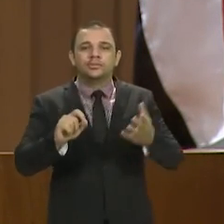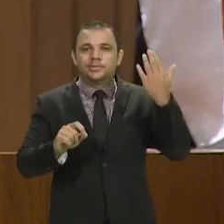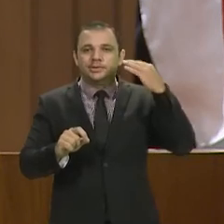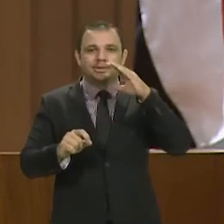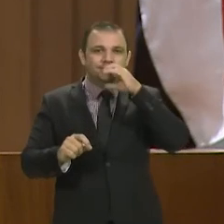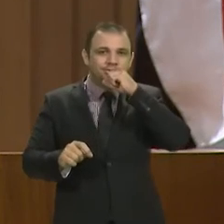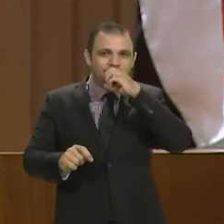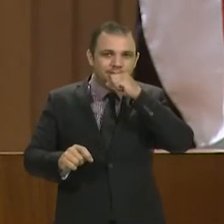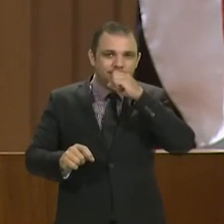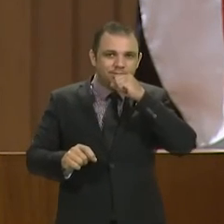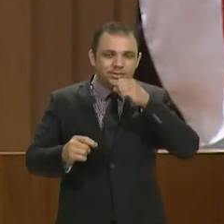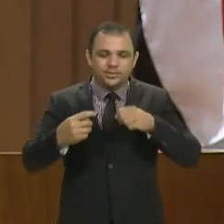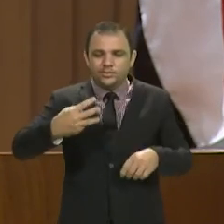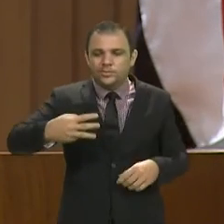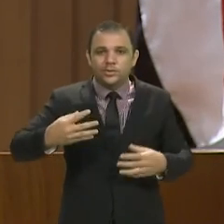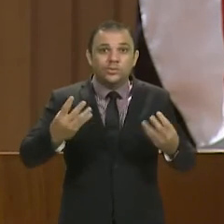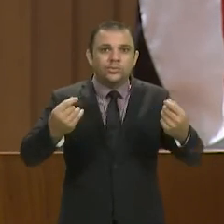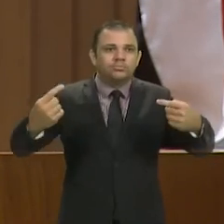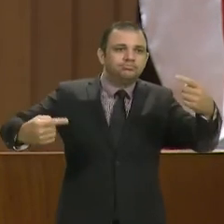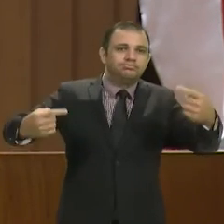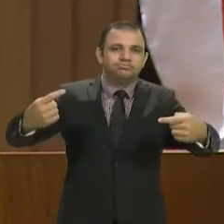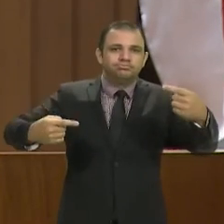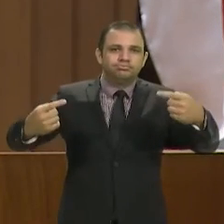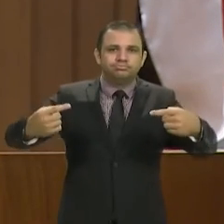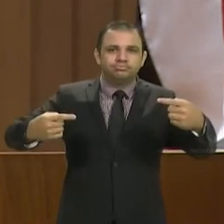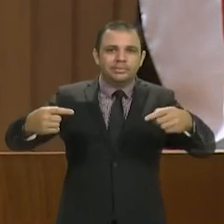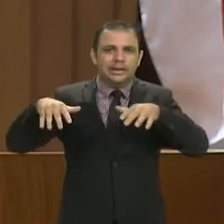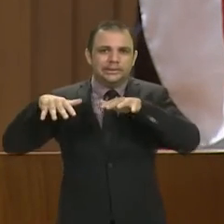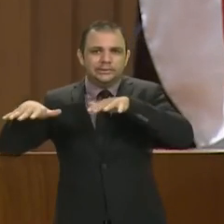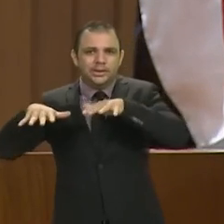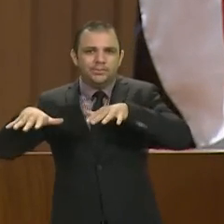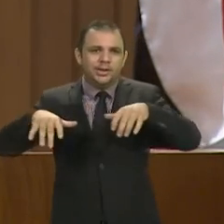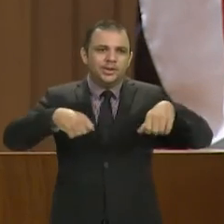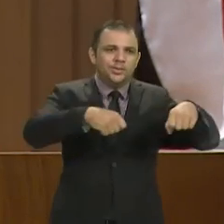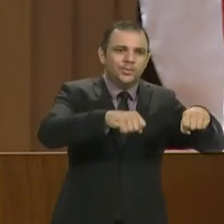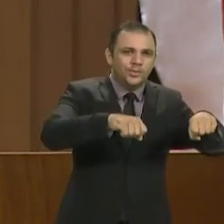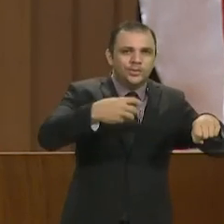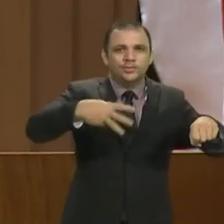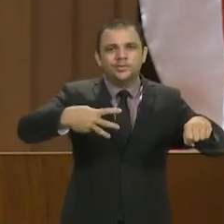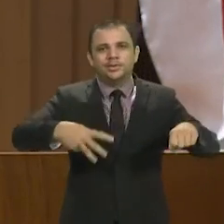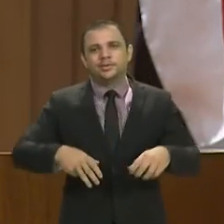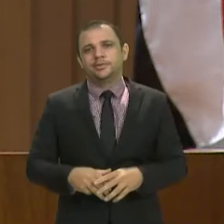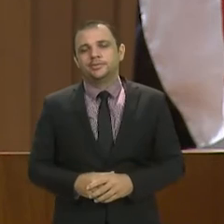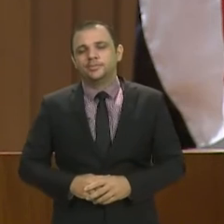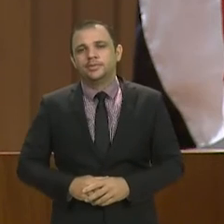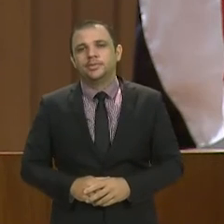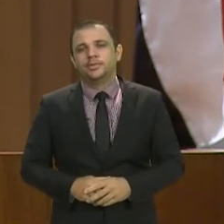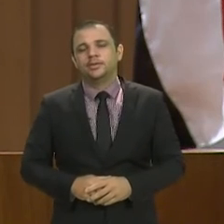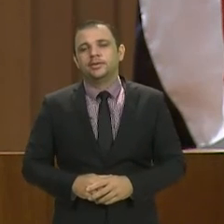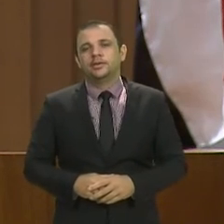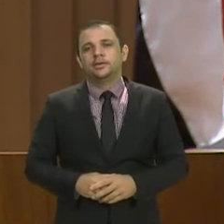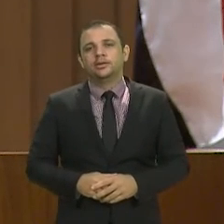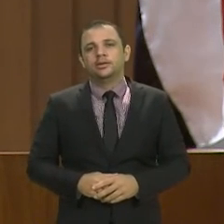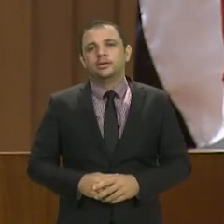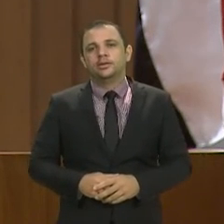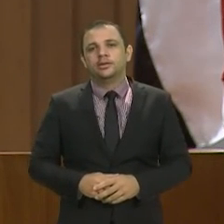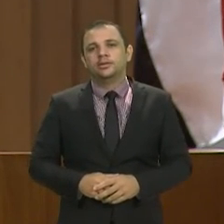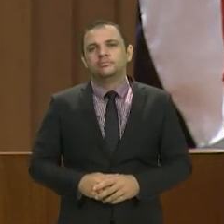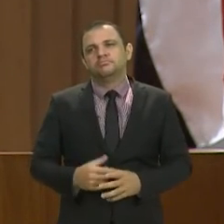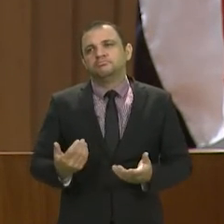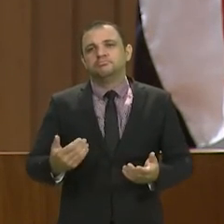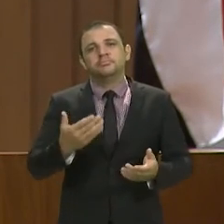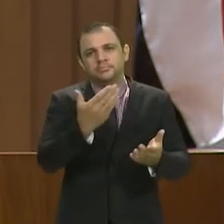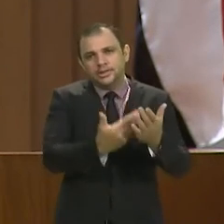Sampaio. Não importa o resultado, Iglésio, importa o que você fez. O motense estava revestido de